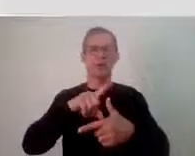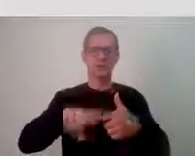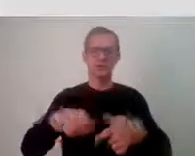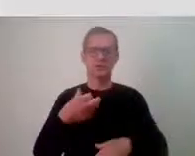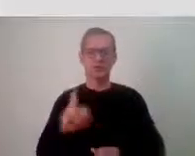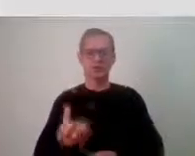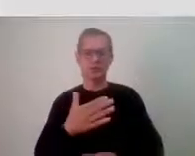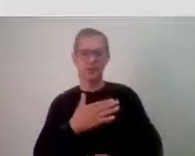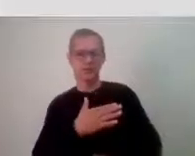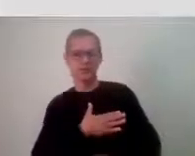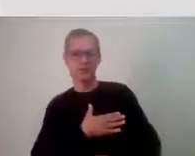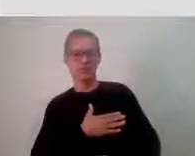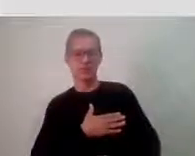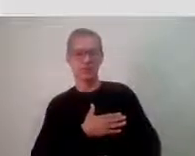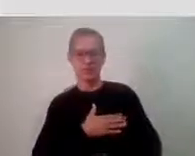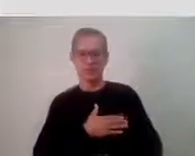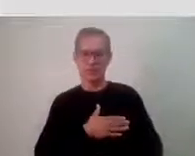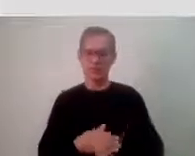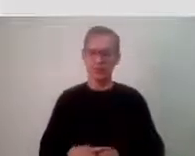minha